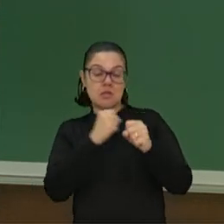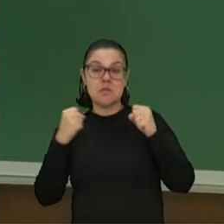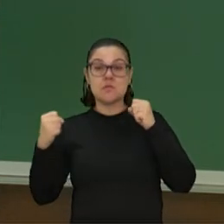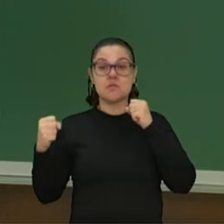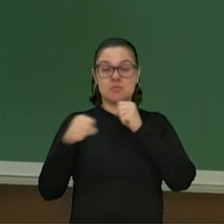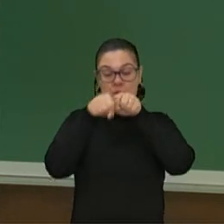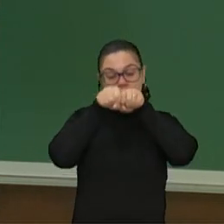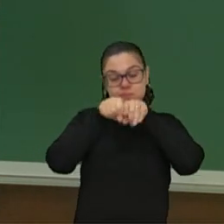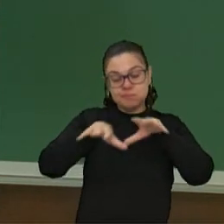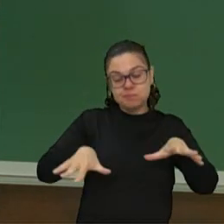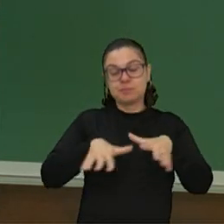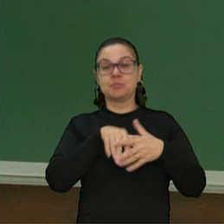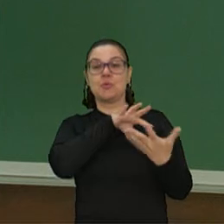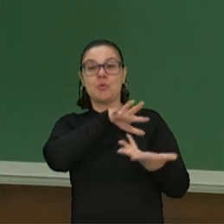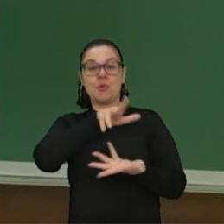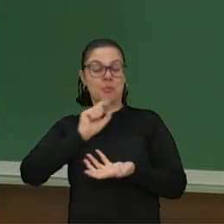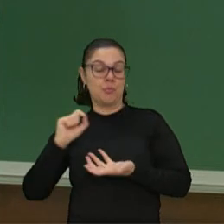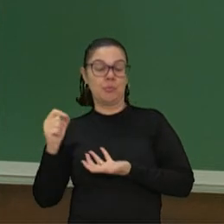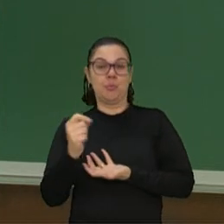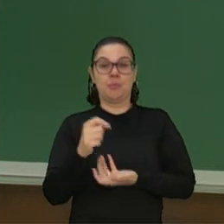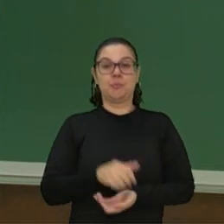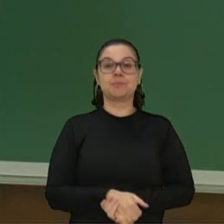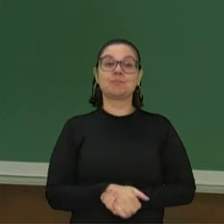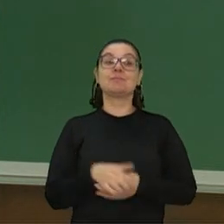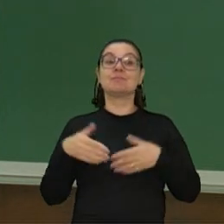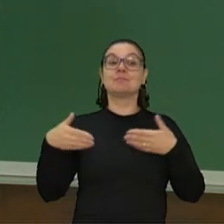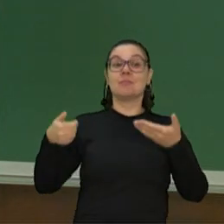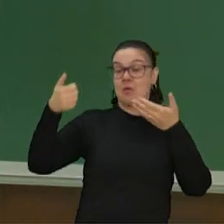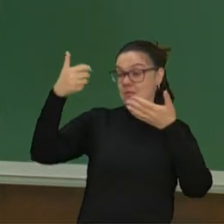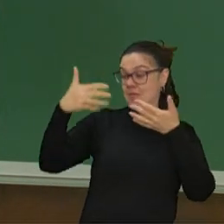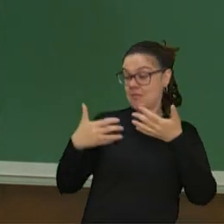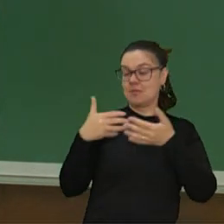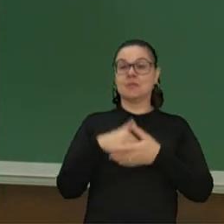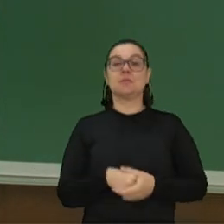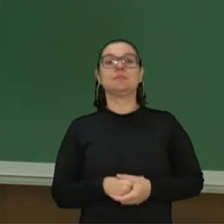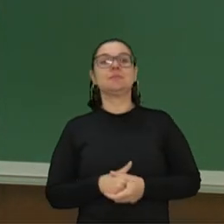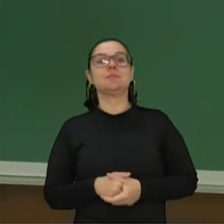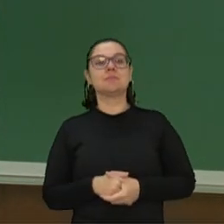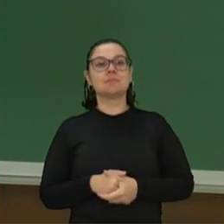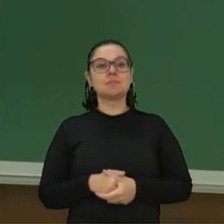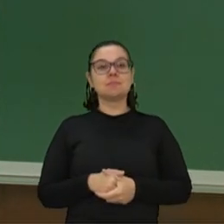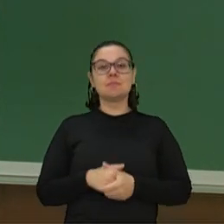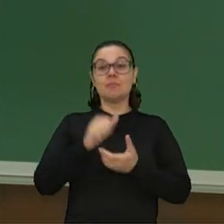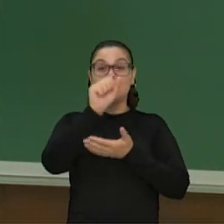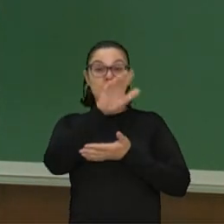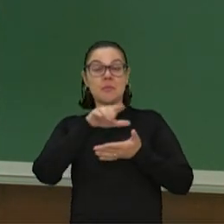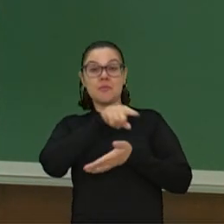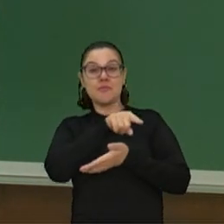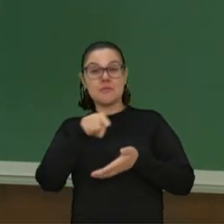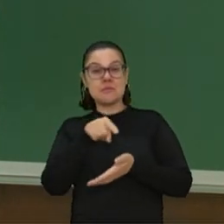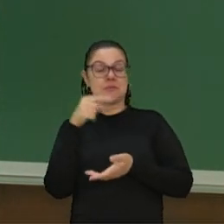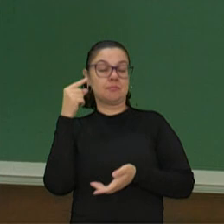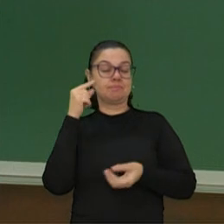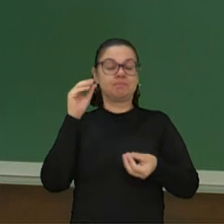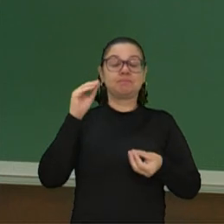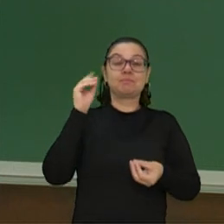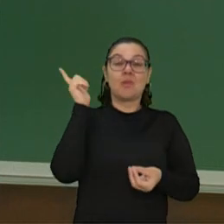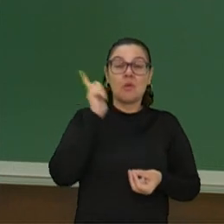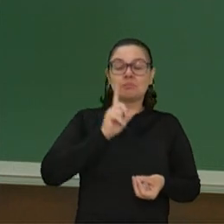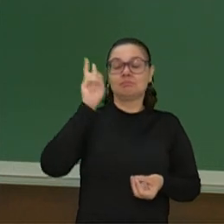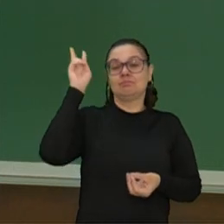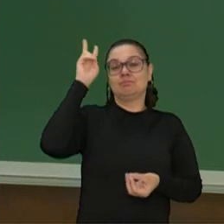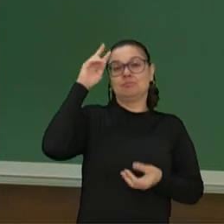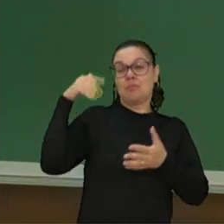se espalhou pelo mundo todo? Então, eu trouxe para vocês uma atividade para vocês verem se vocês